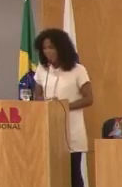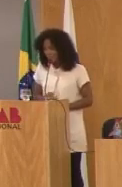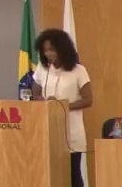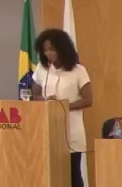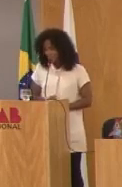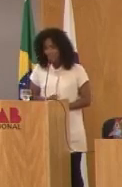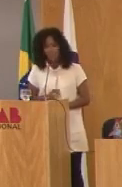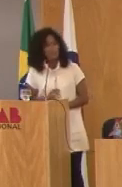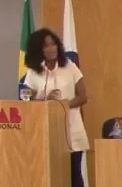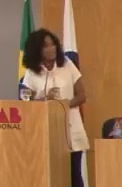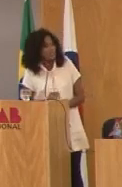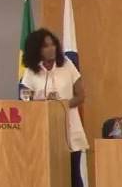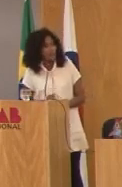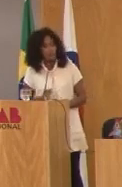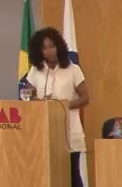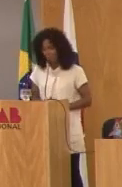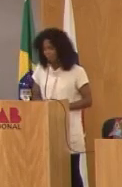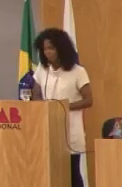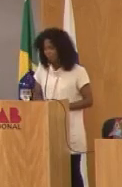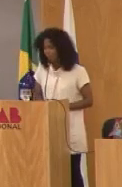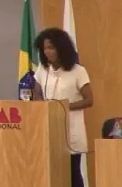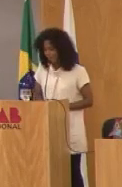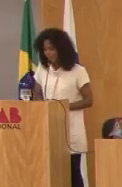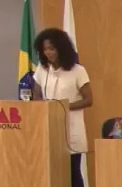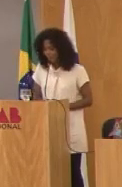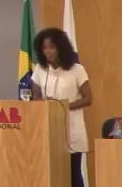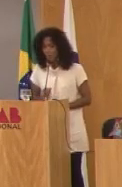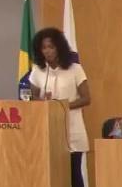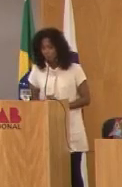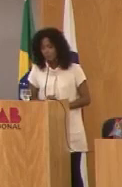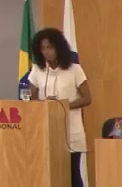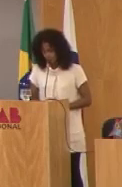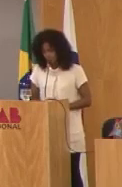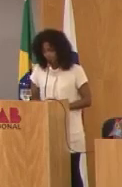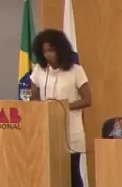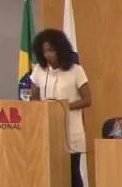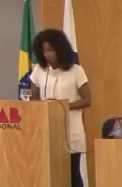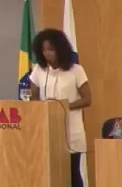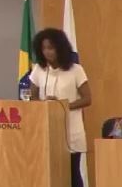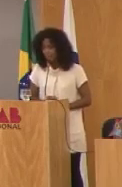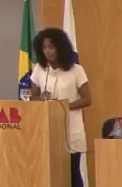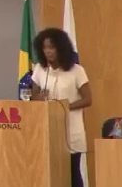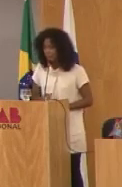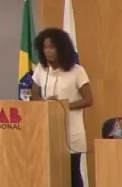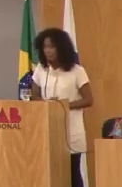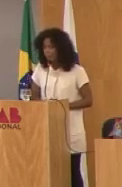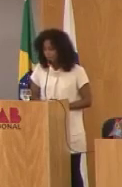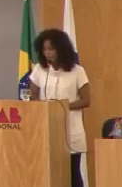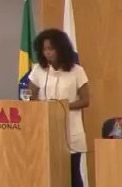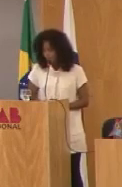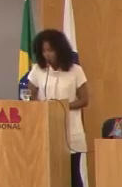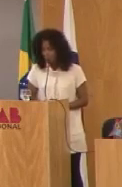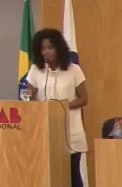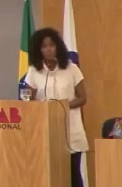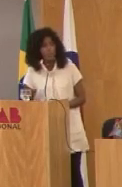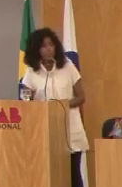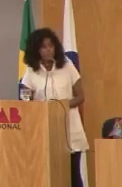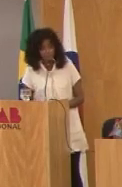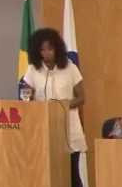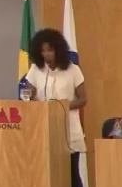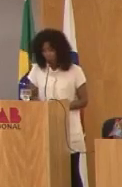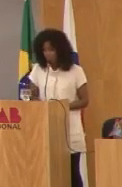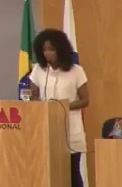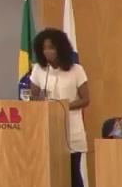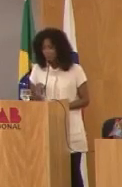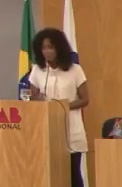E agora, essa mesa de diálogo ouvirá Macota Celinha, que veio especialmente de Belo Horizonte para